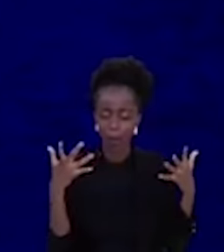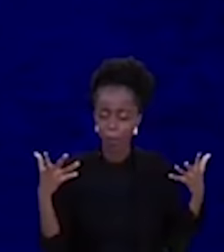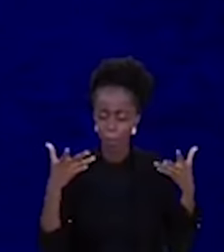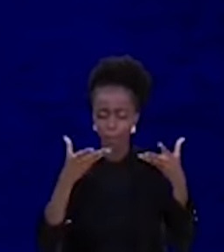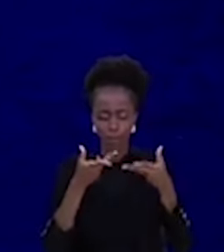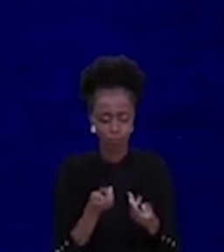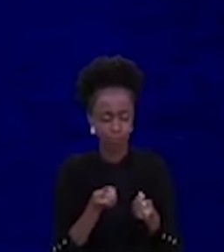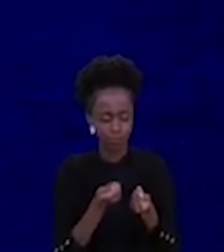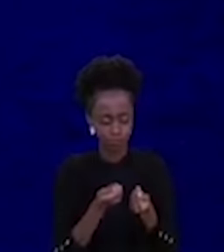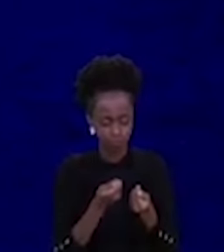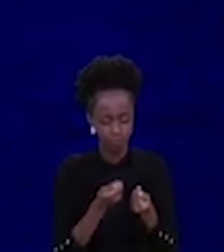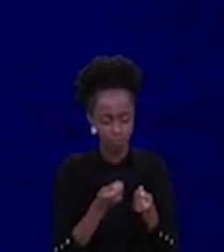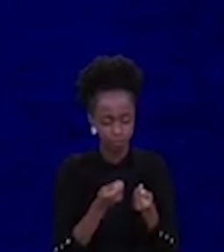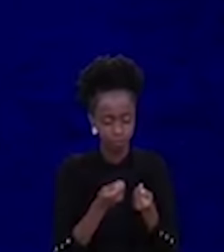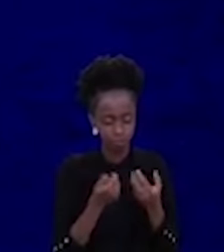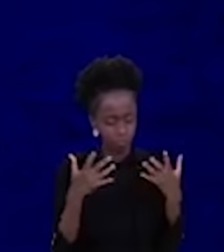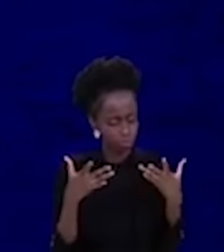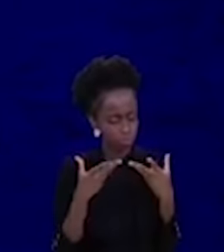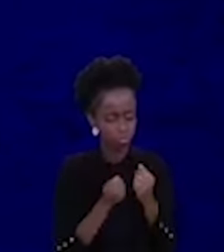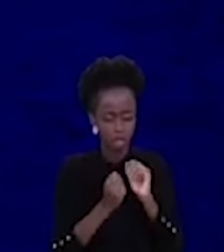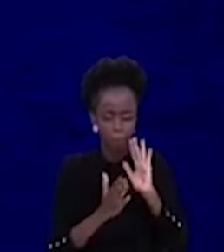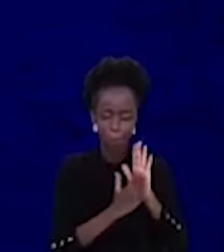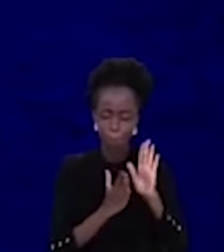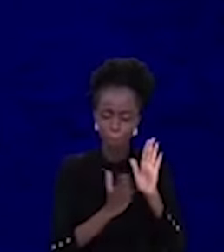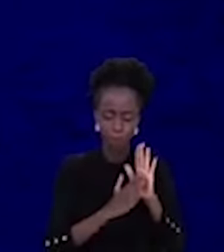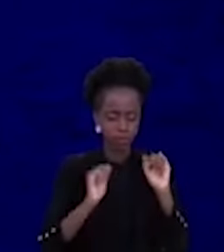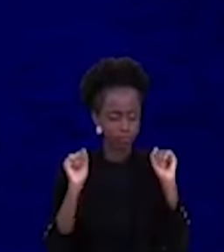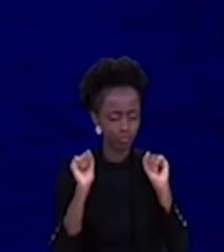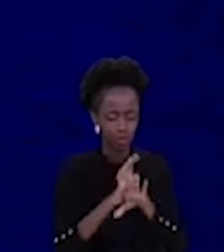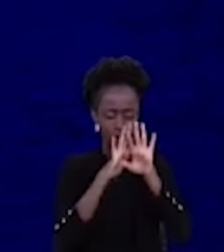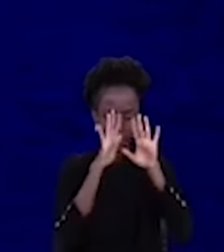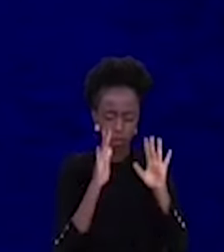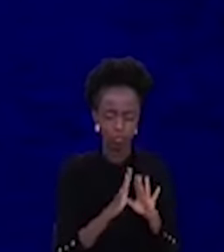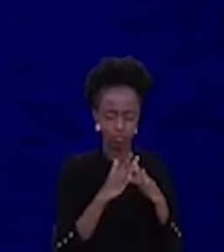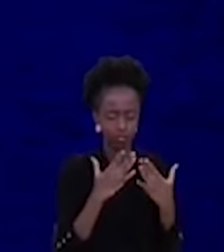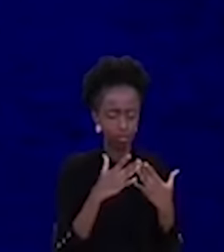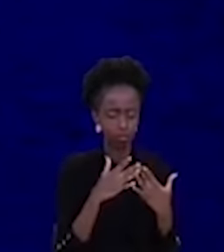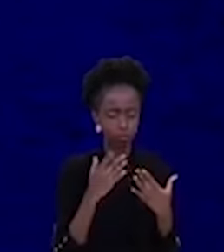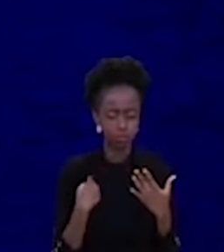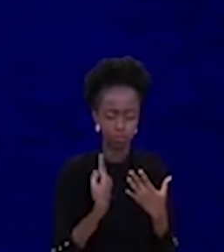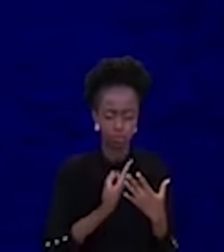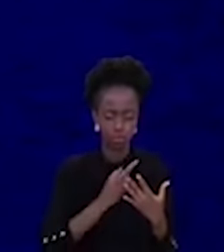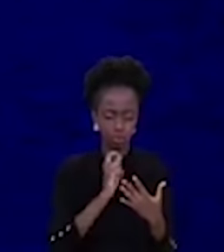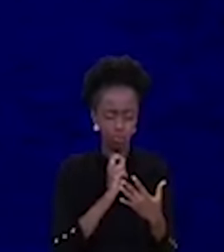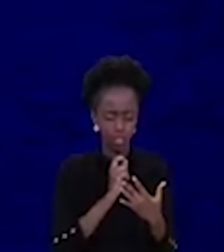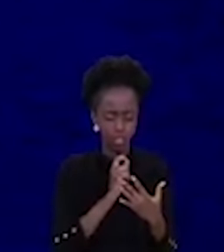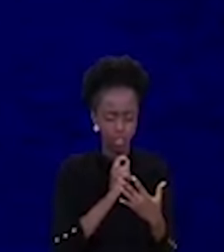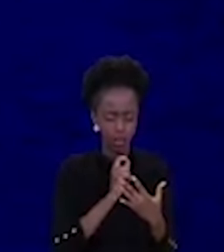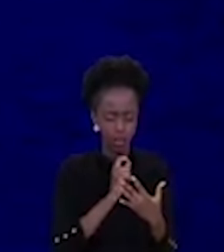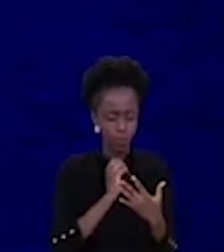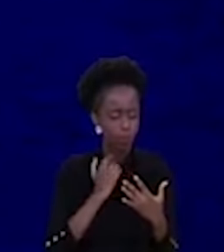maravilha, que proposta gloriosa. A gente entrega o velho e recebe o